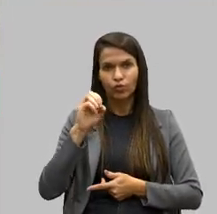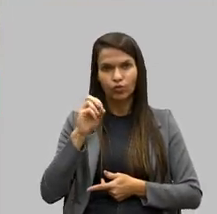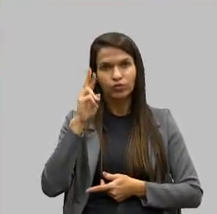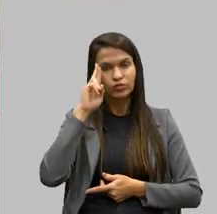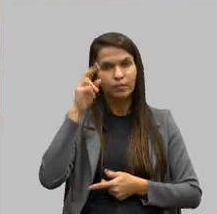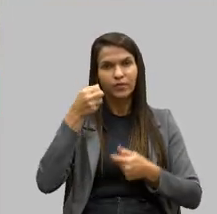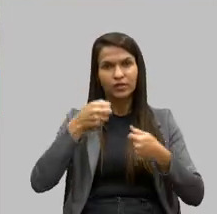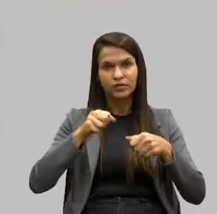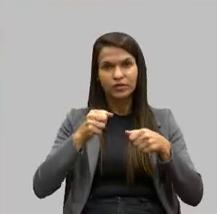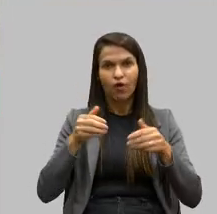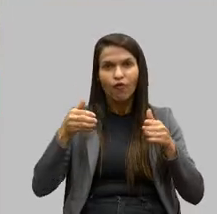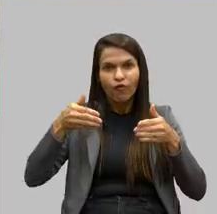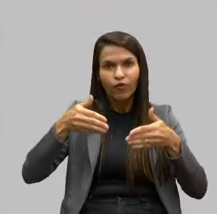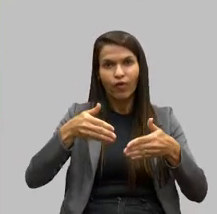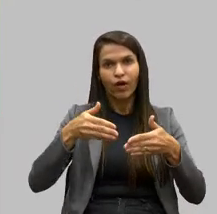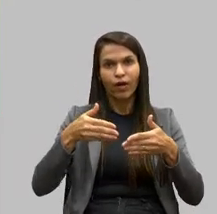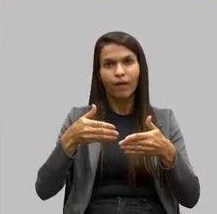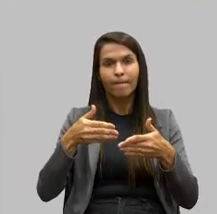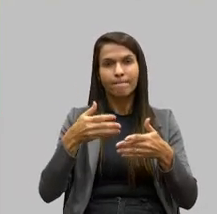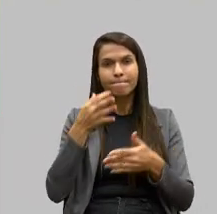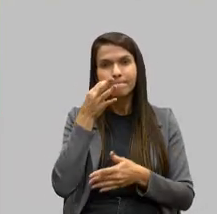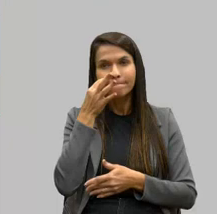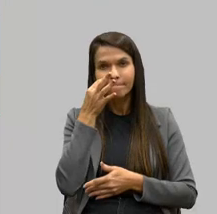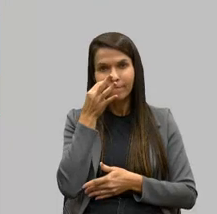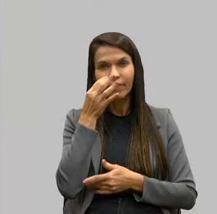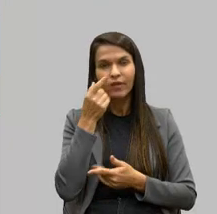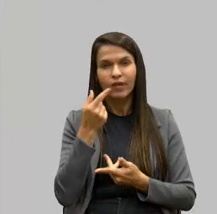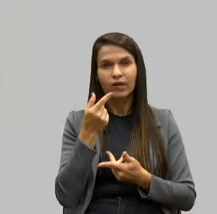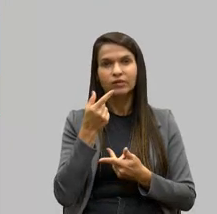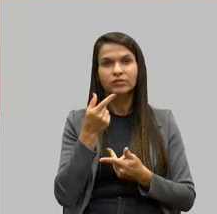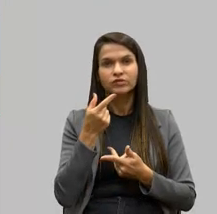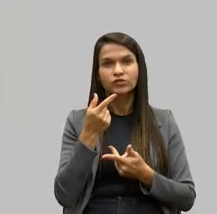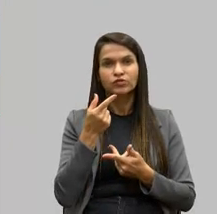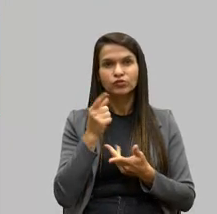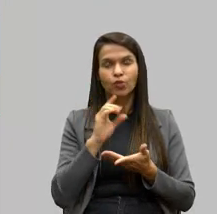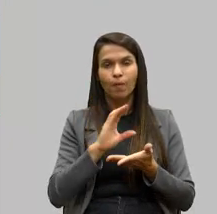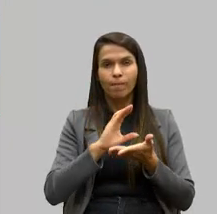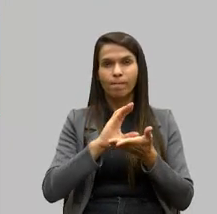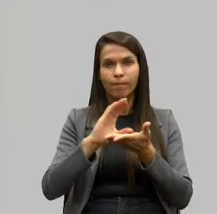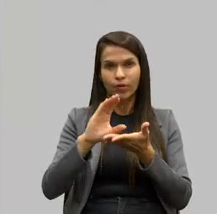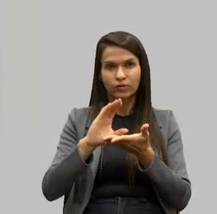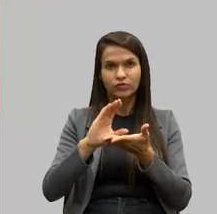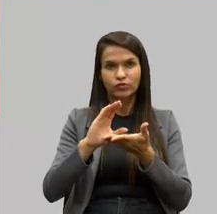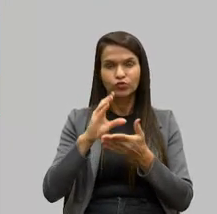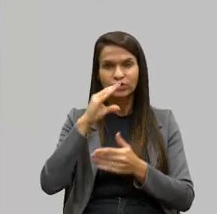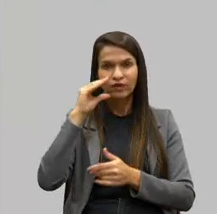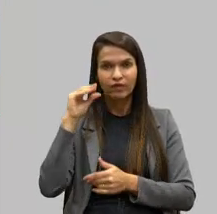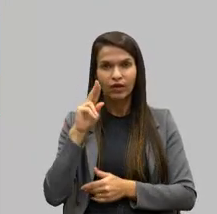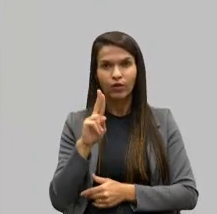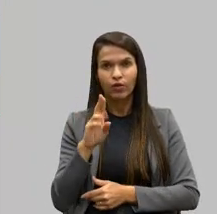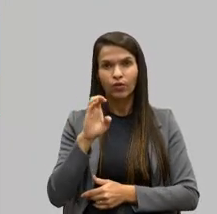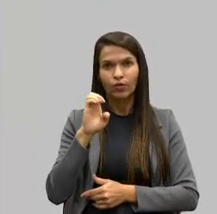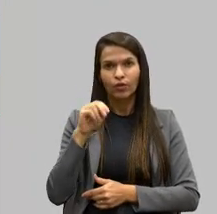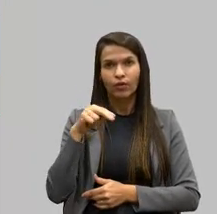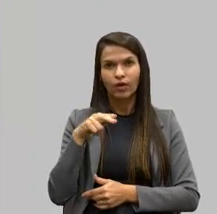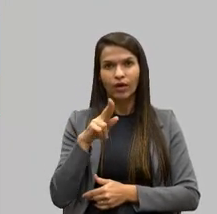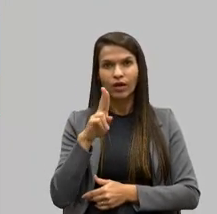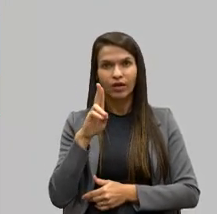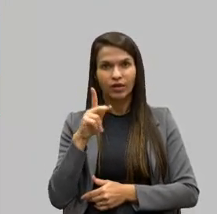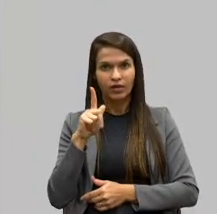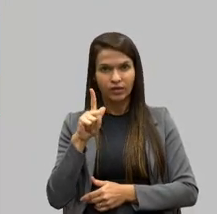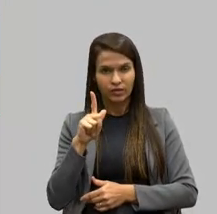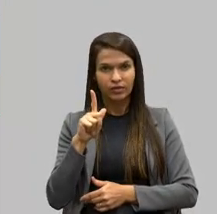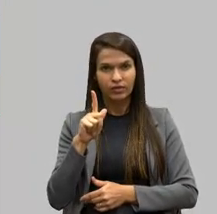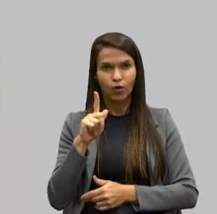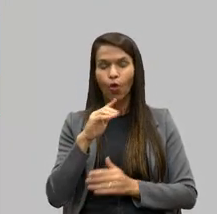precisa se empenhar pessoalmente nessa questão da remuneração dos servidores da Adueng. Todo secretário é um advogado da sua pasta.